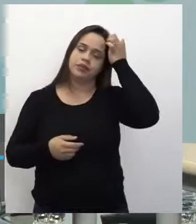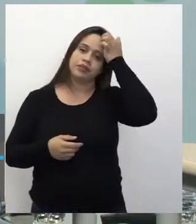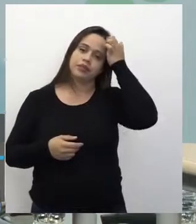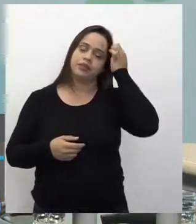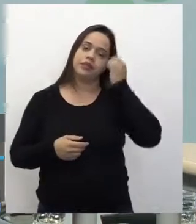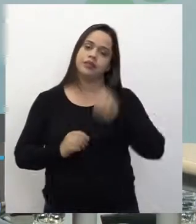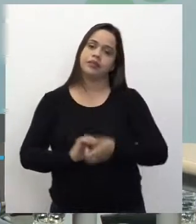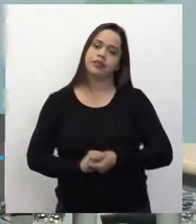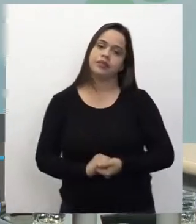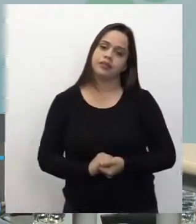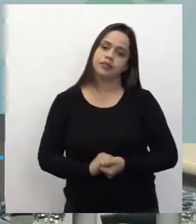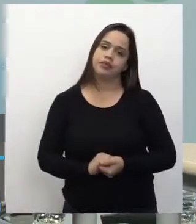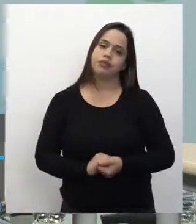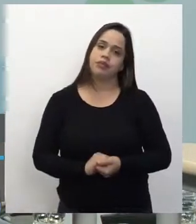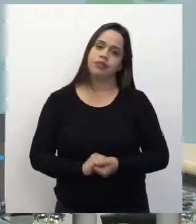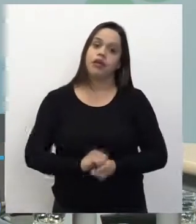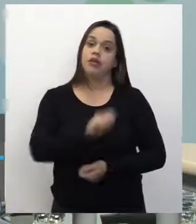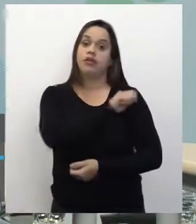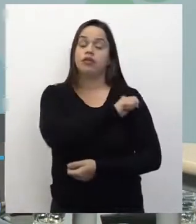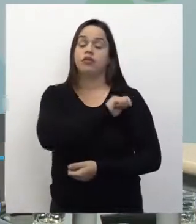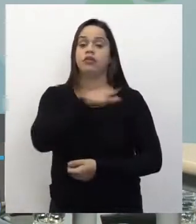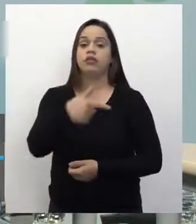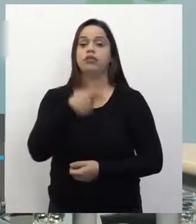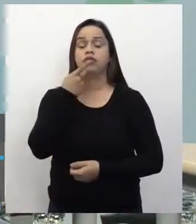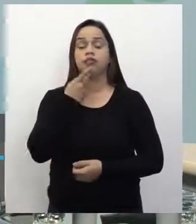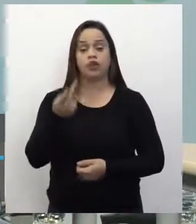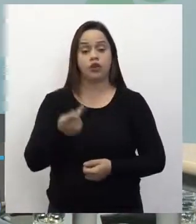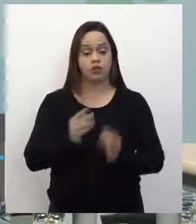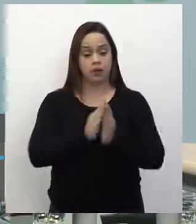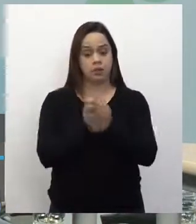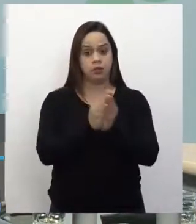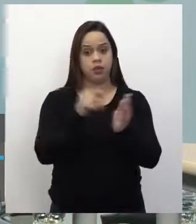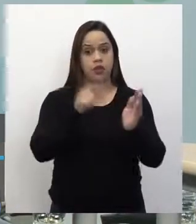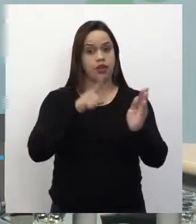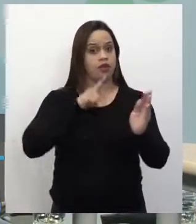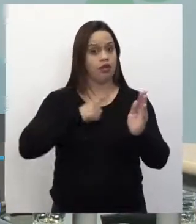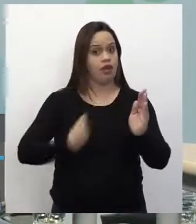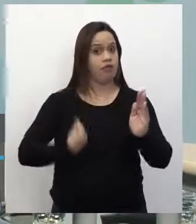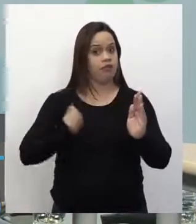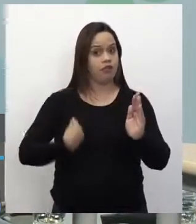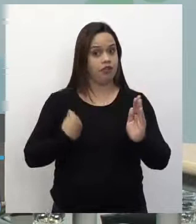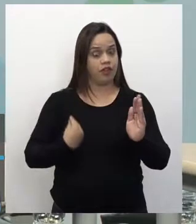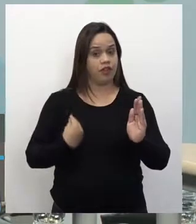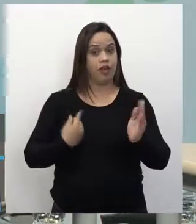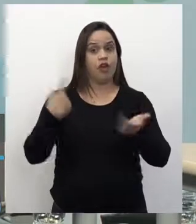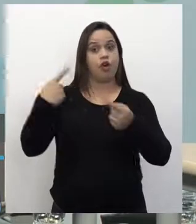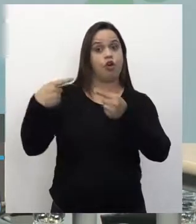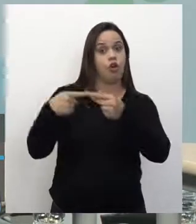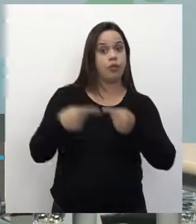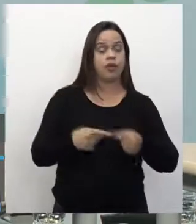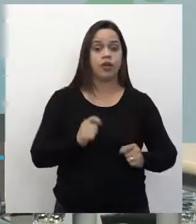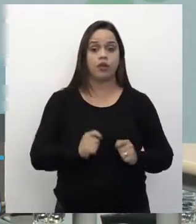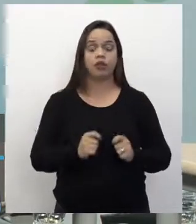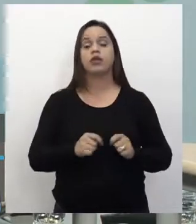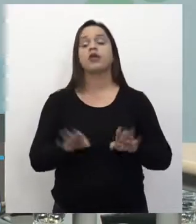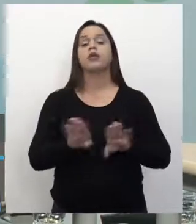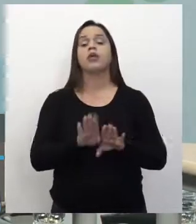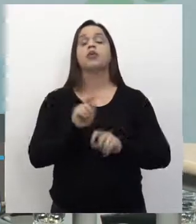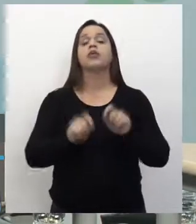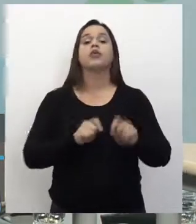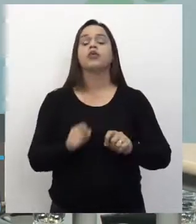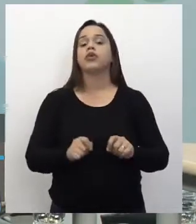O Arthur fala que o boneco ganha vida no palco de acordo com a manipulação e o carinho do seu